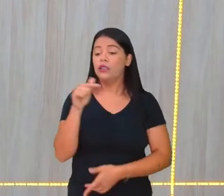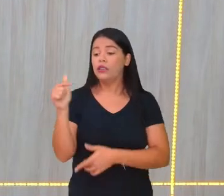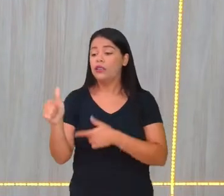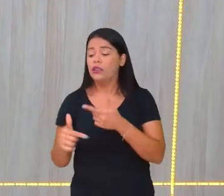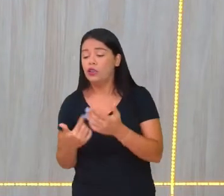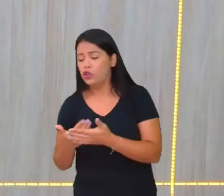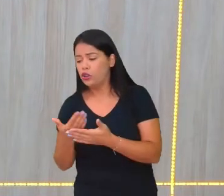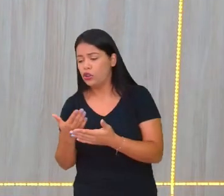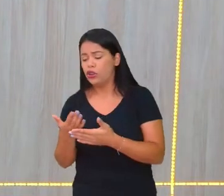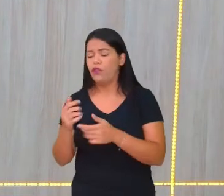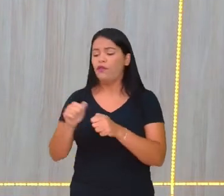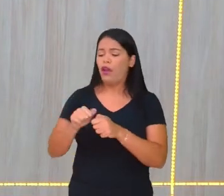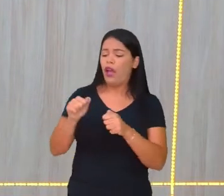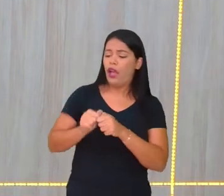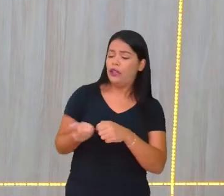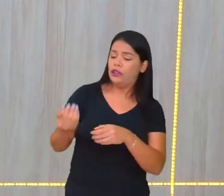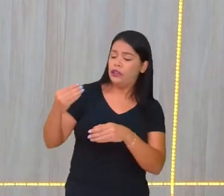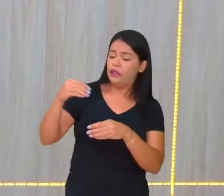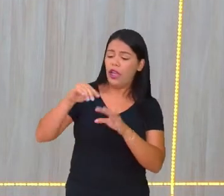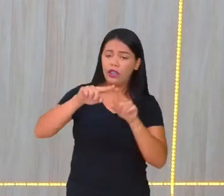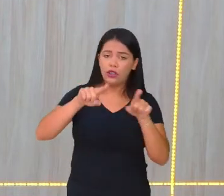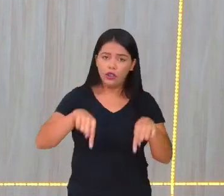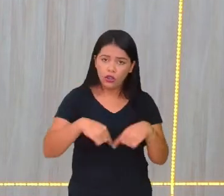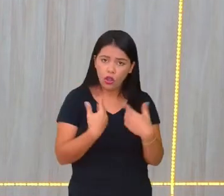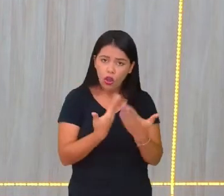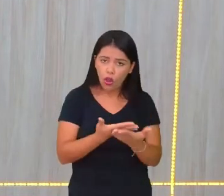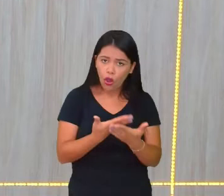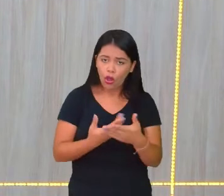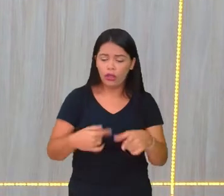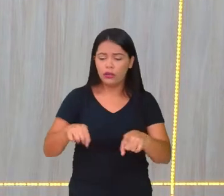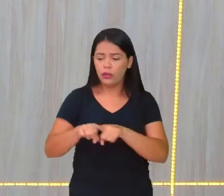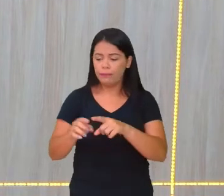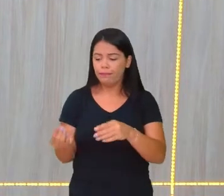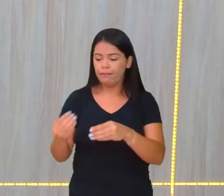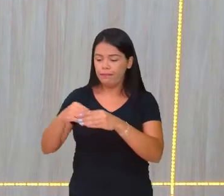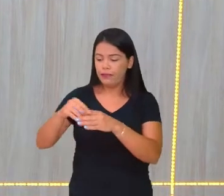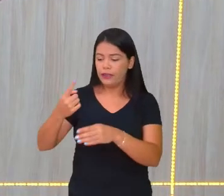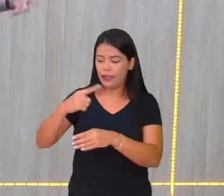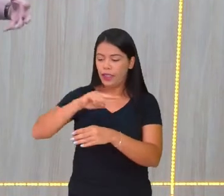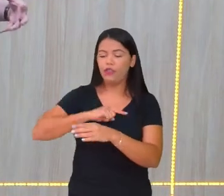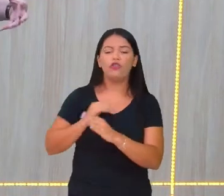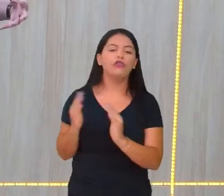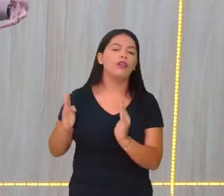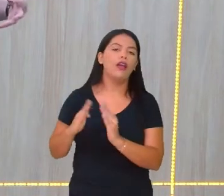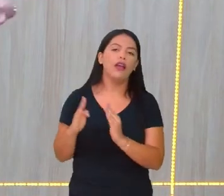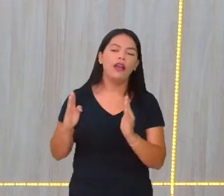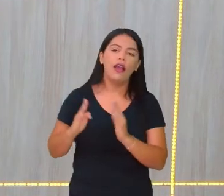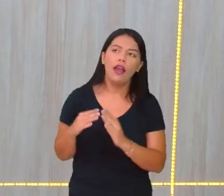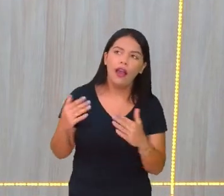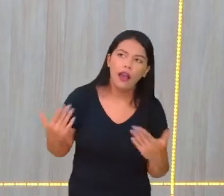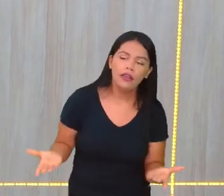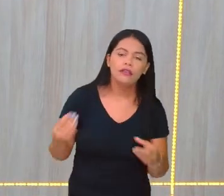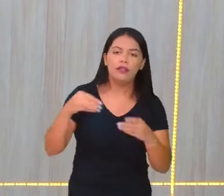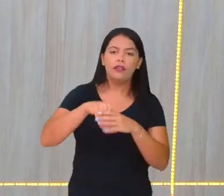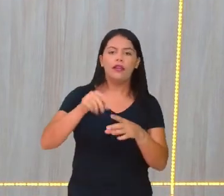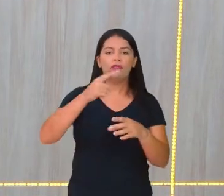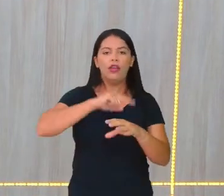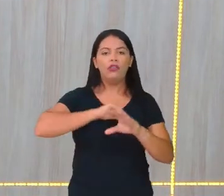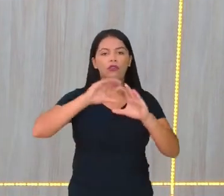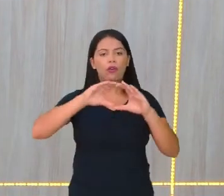é? Na nossa casa também é um local de aprendizado, na nossa comunidade e